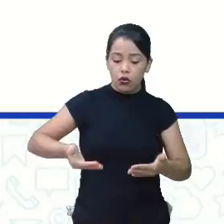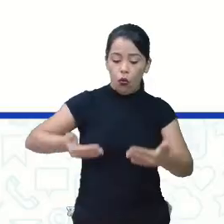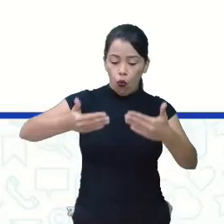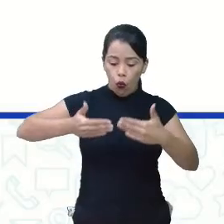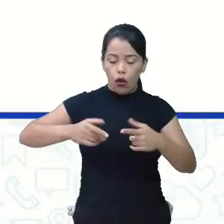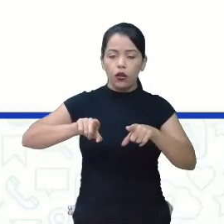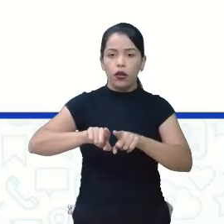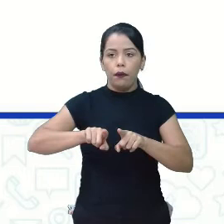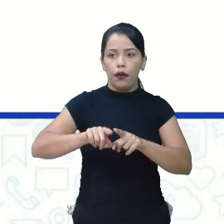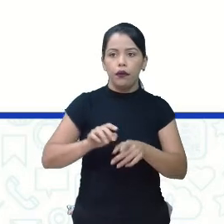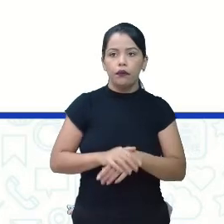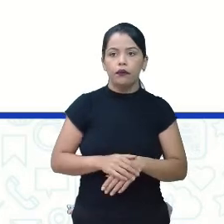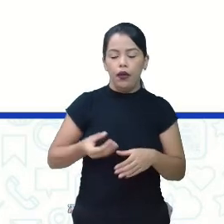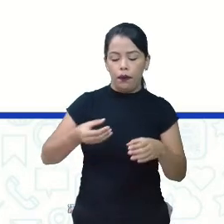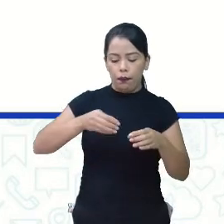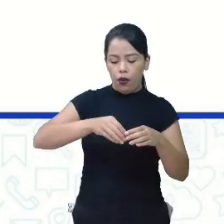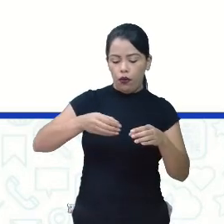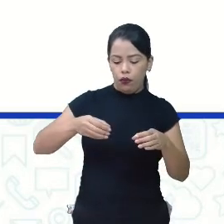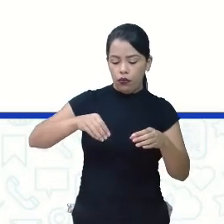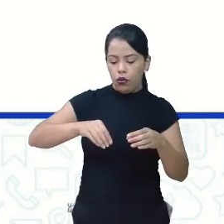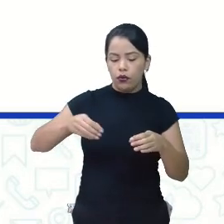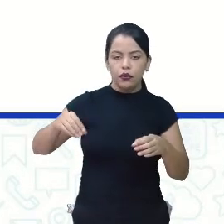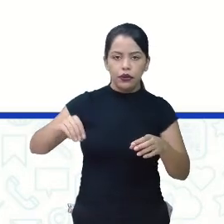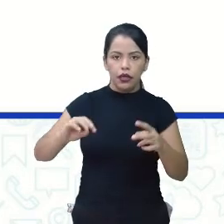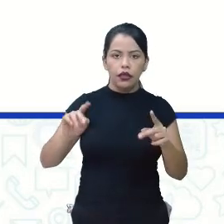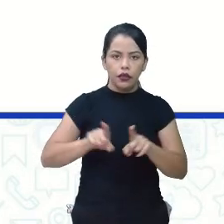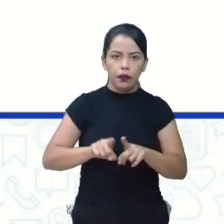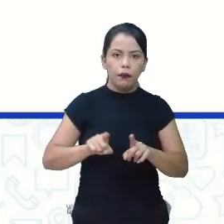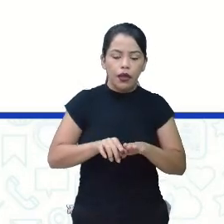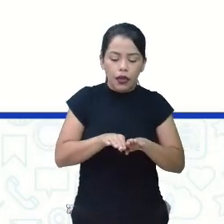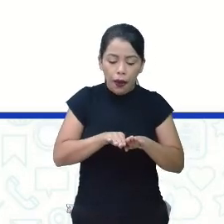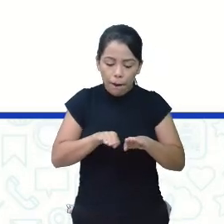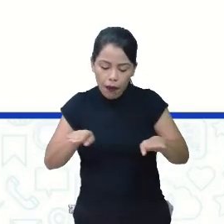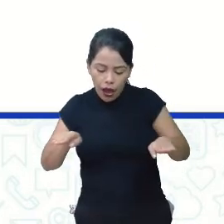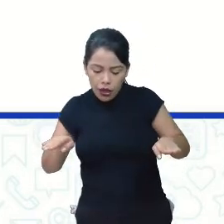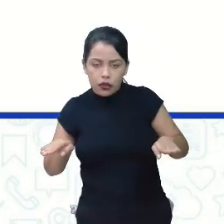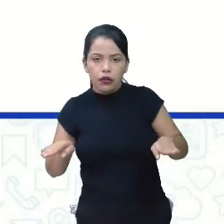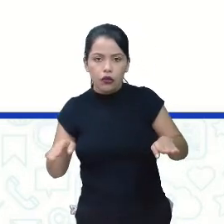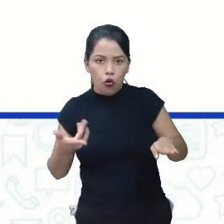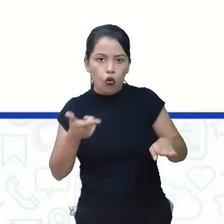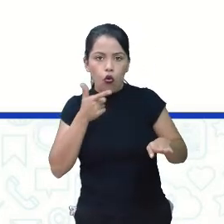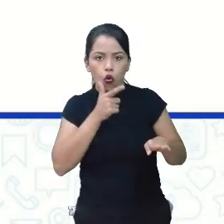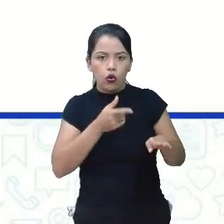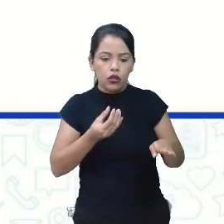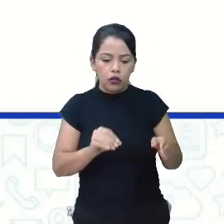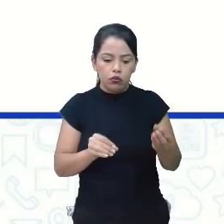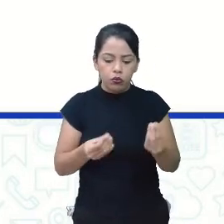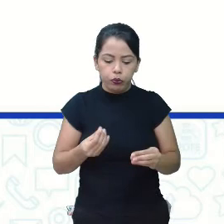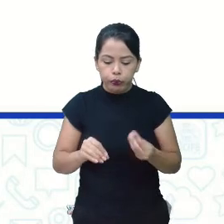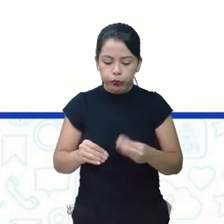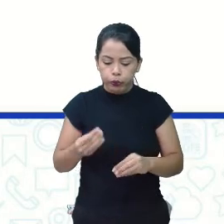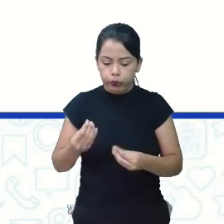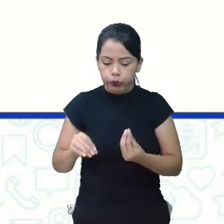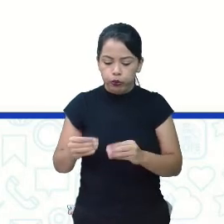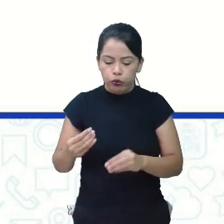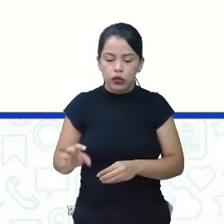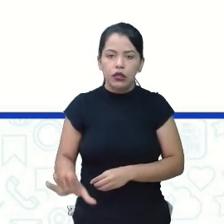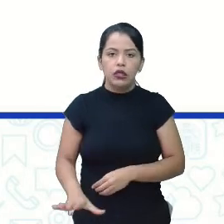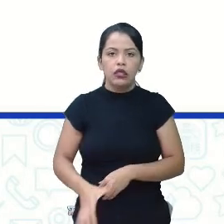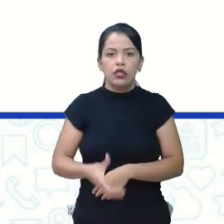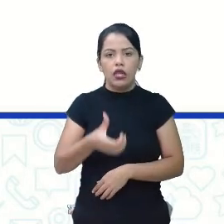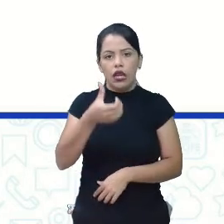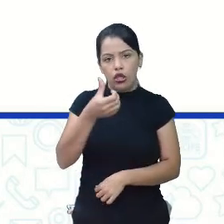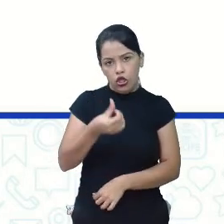lá. Quer dizer que na parte da base, vamos dizer assim, eu consegui colocar 2 filas de